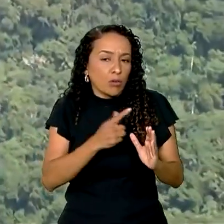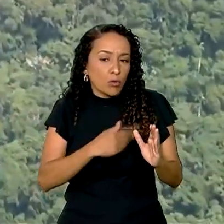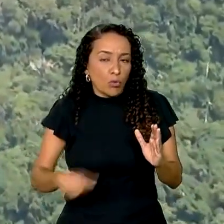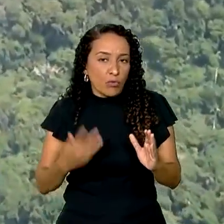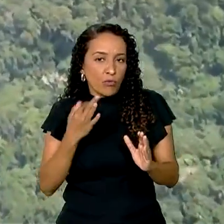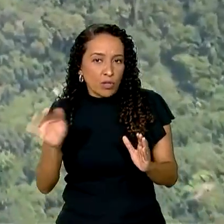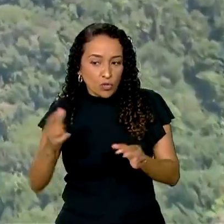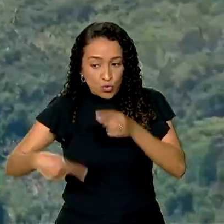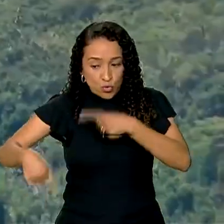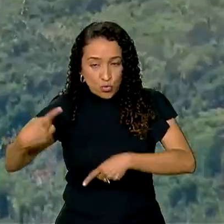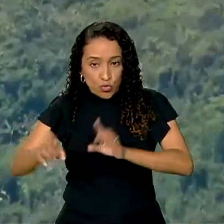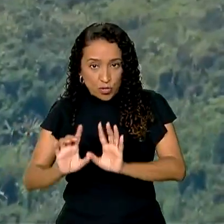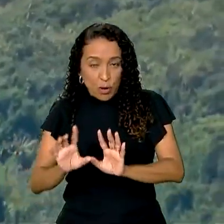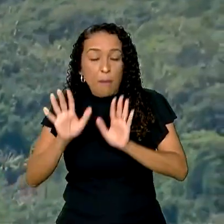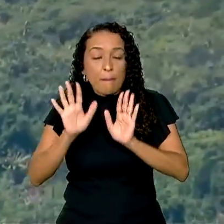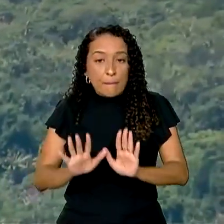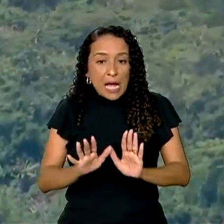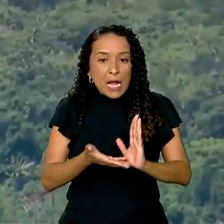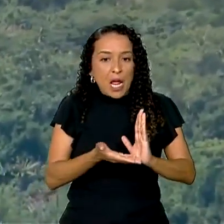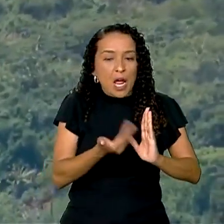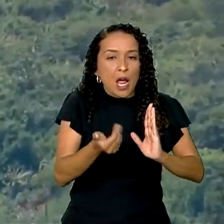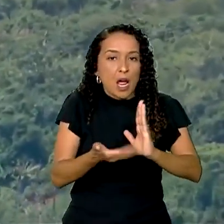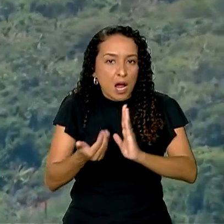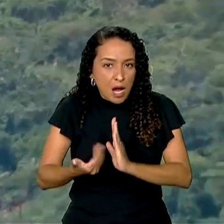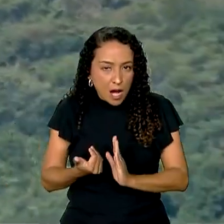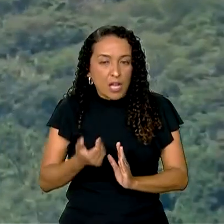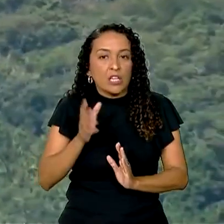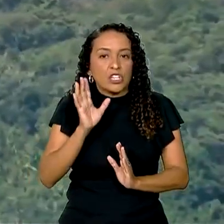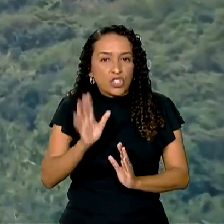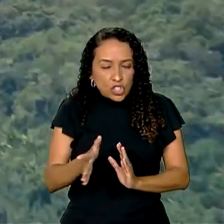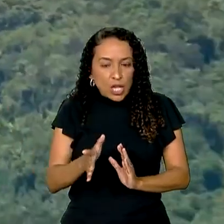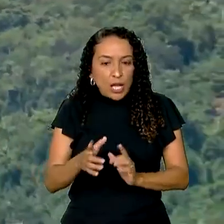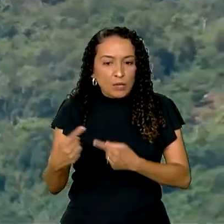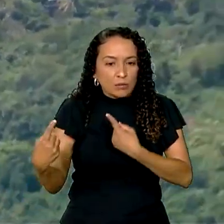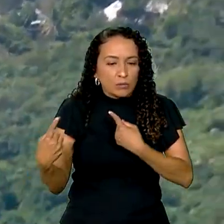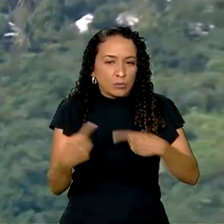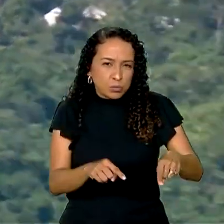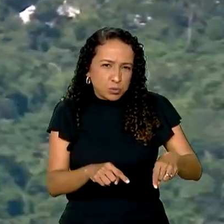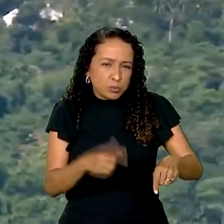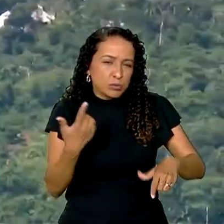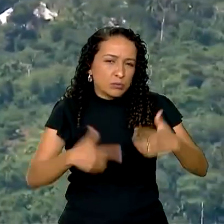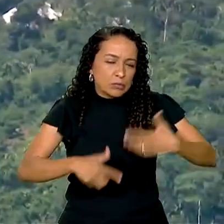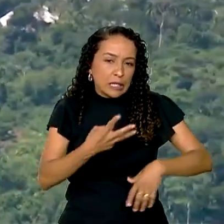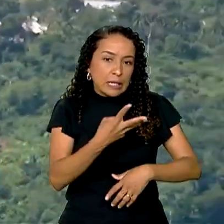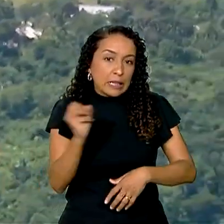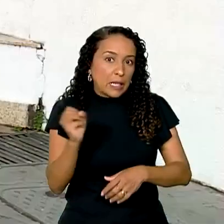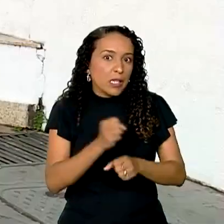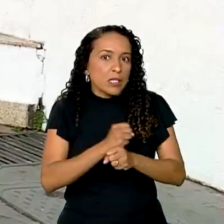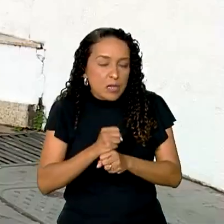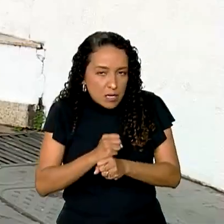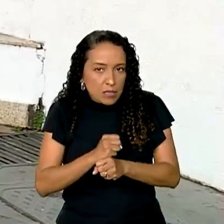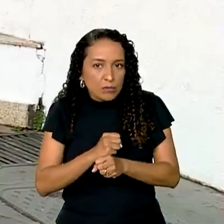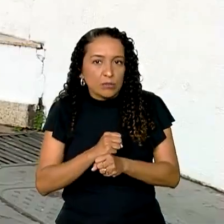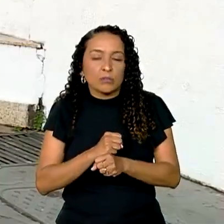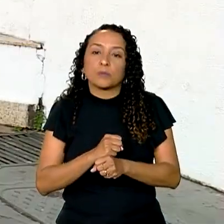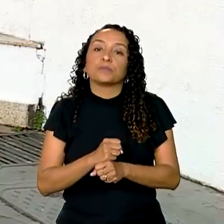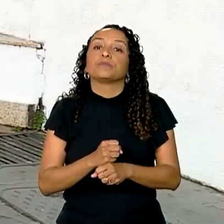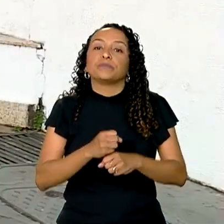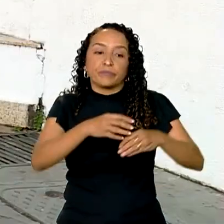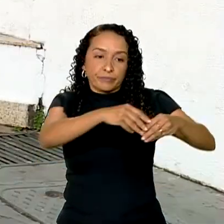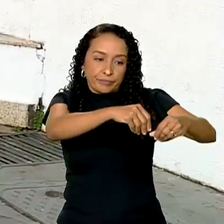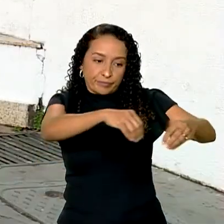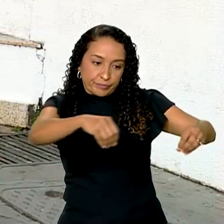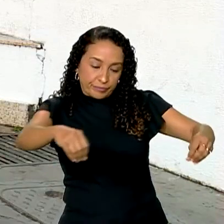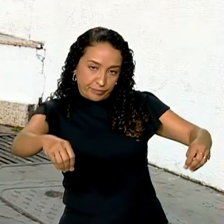com a Justiça, mas a desintrusão estava em disputa há cerca de 30 anos. A devolução de terras